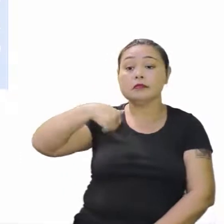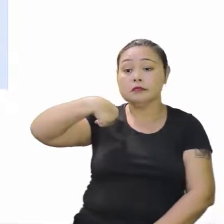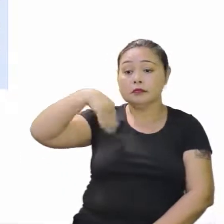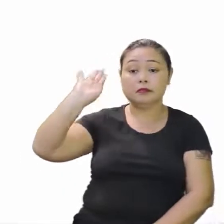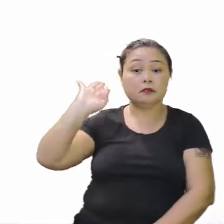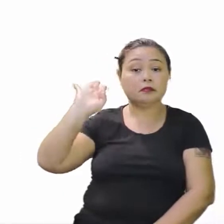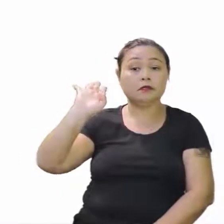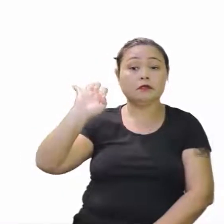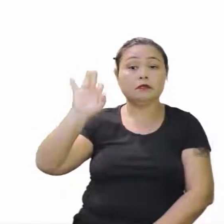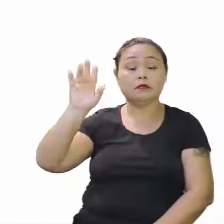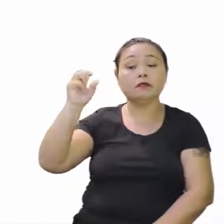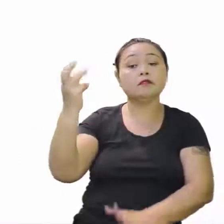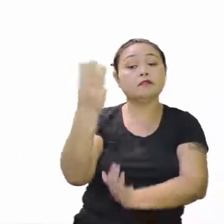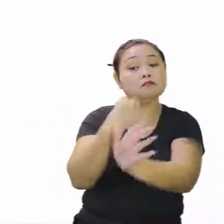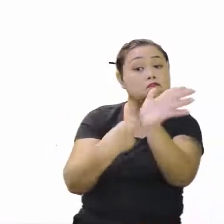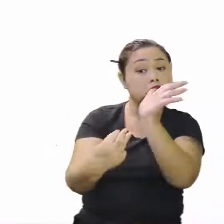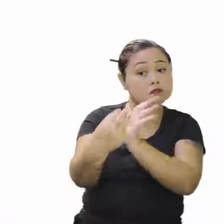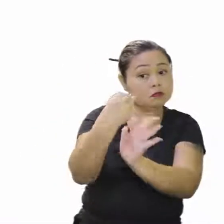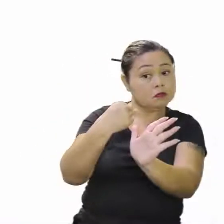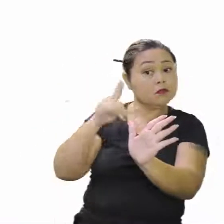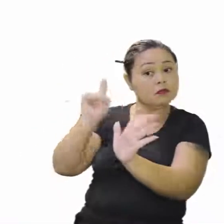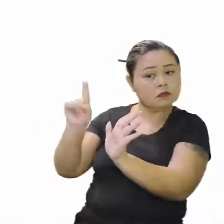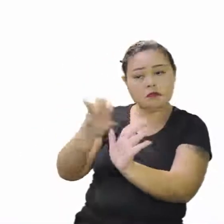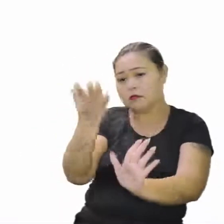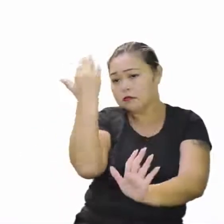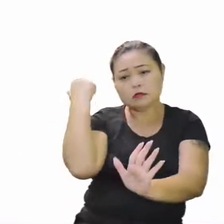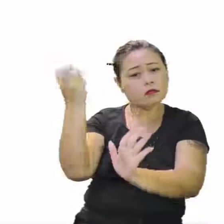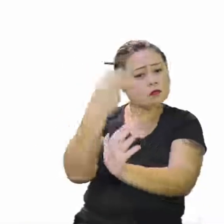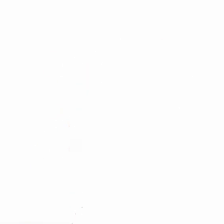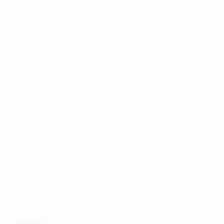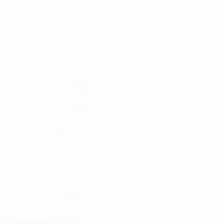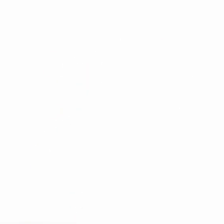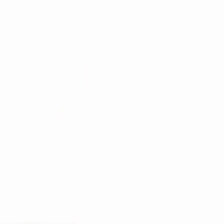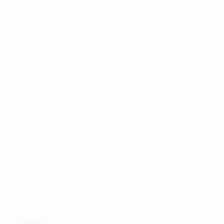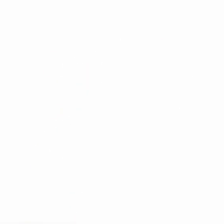o mapa mesmo, tá? Vamos para o mapa.